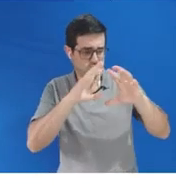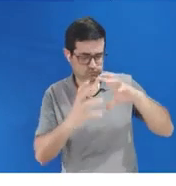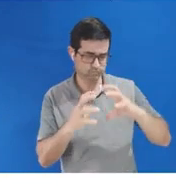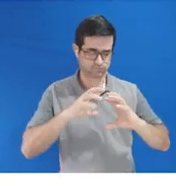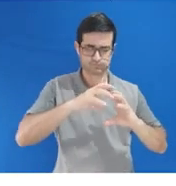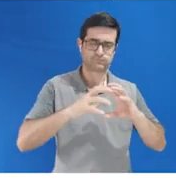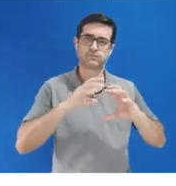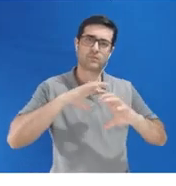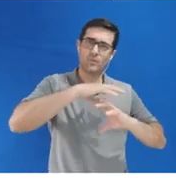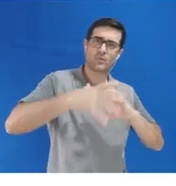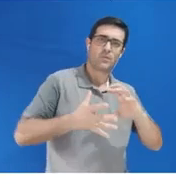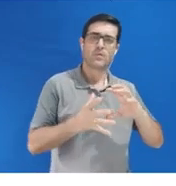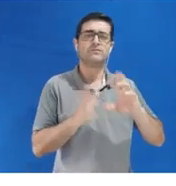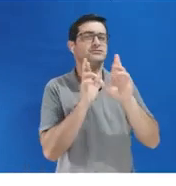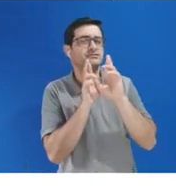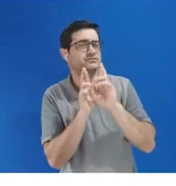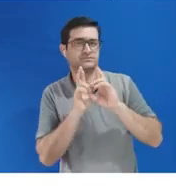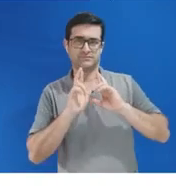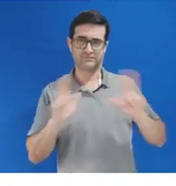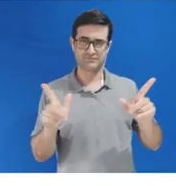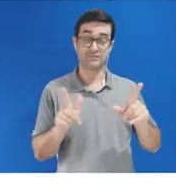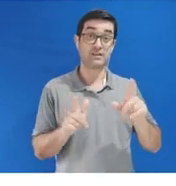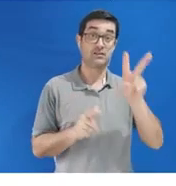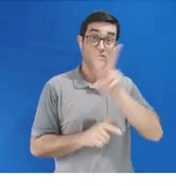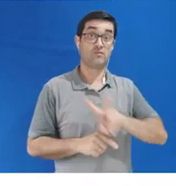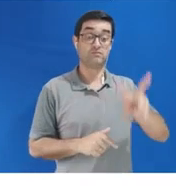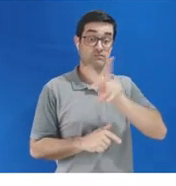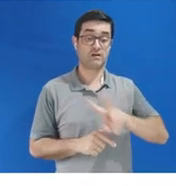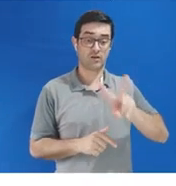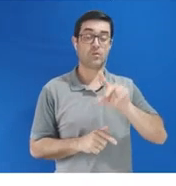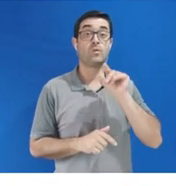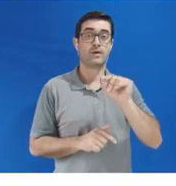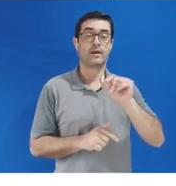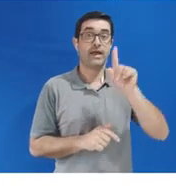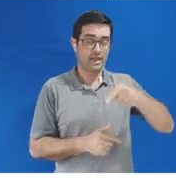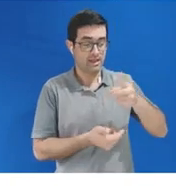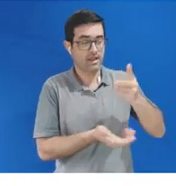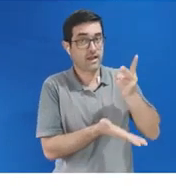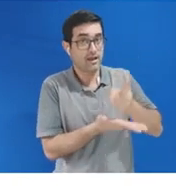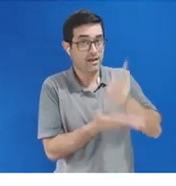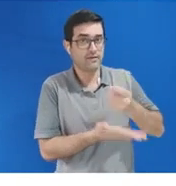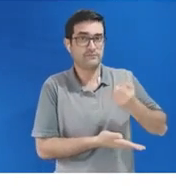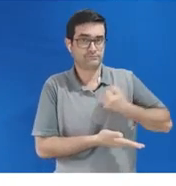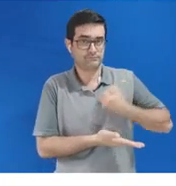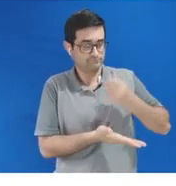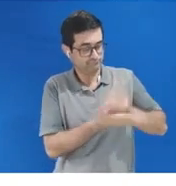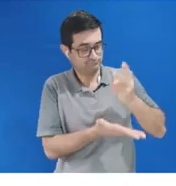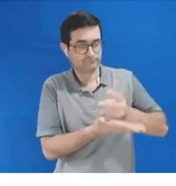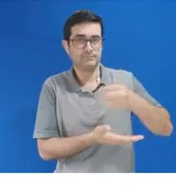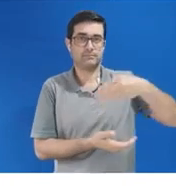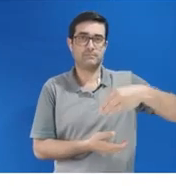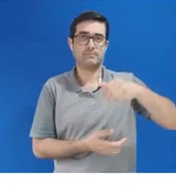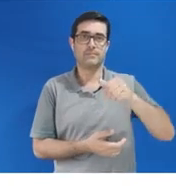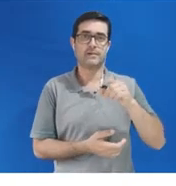geometrias espaciais diferentes. Então entra aqui um valor, né, que é uma constante de Madelung,